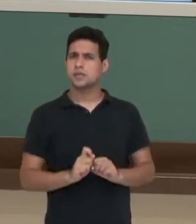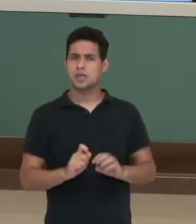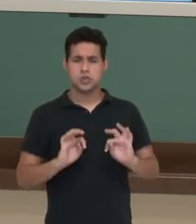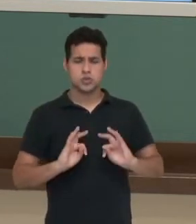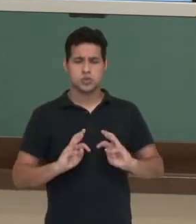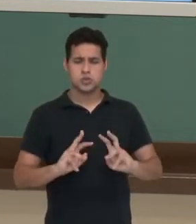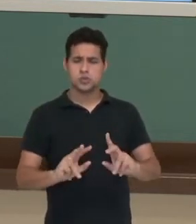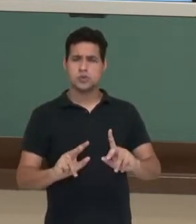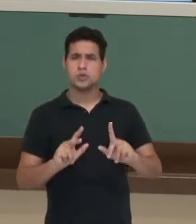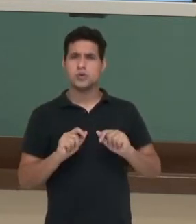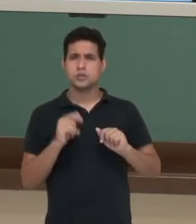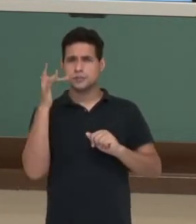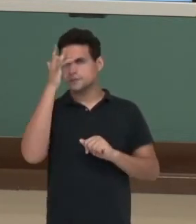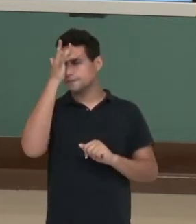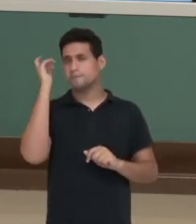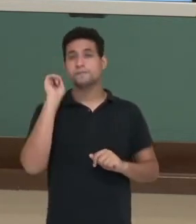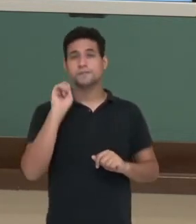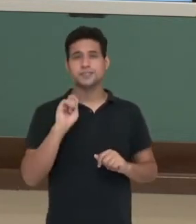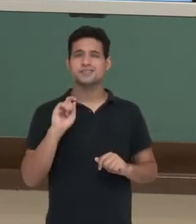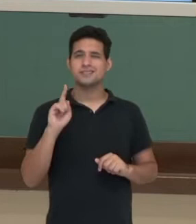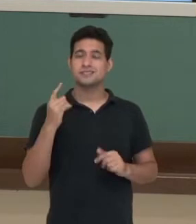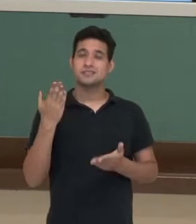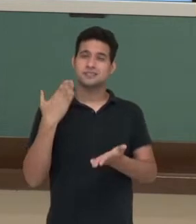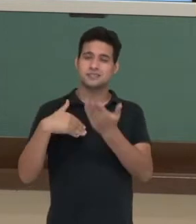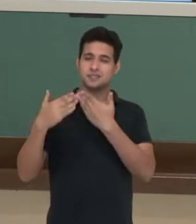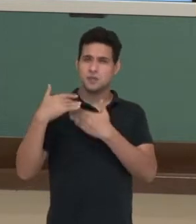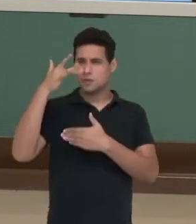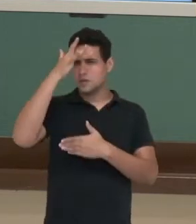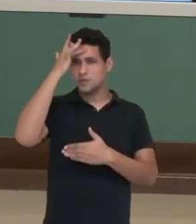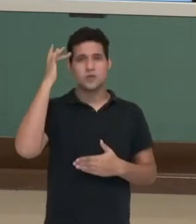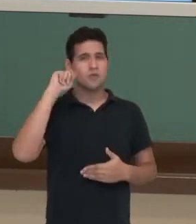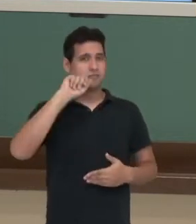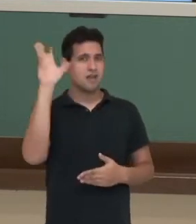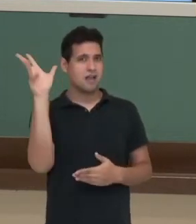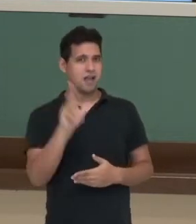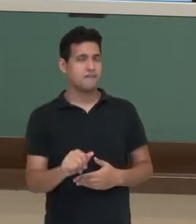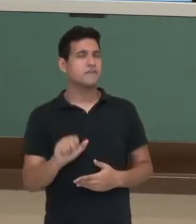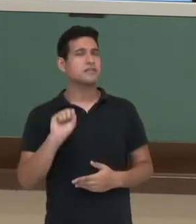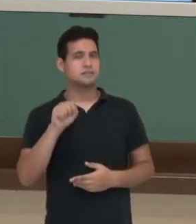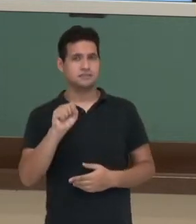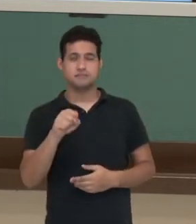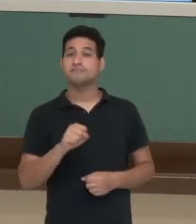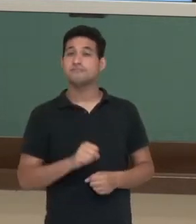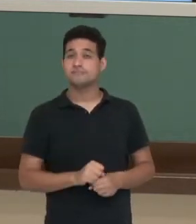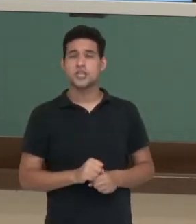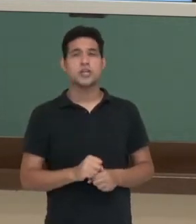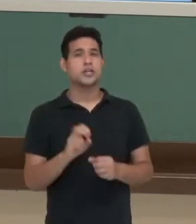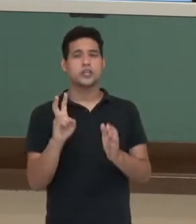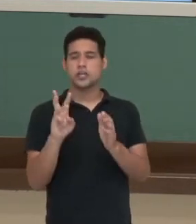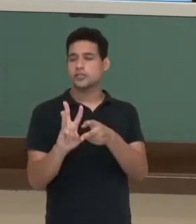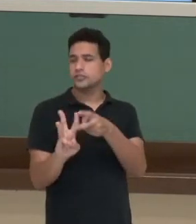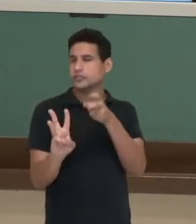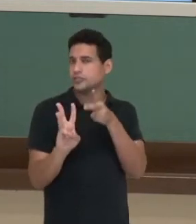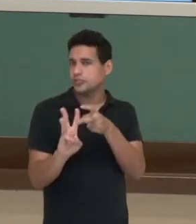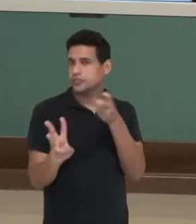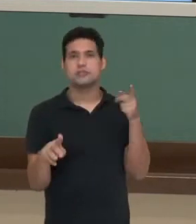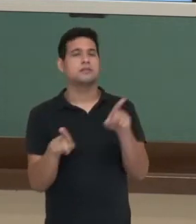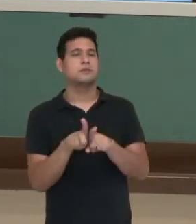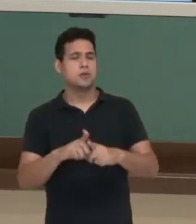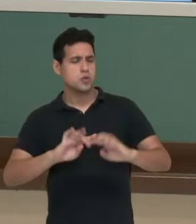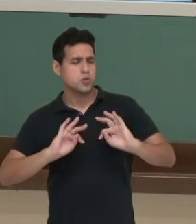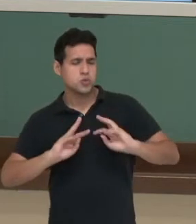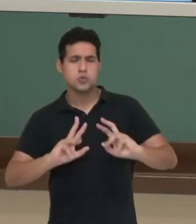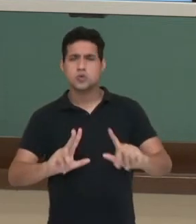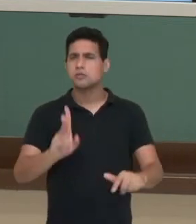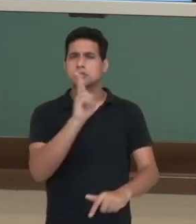todos praticamente descendentes dos africanos, sim? Africanos, indígenas, de todas